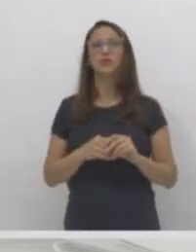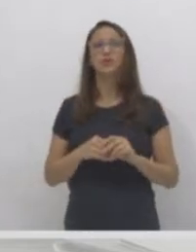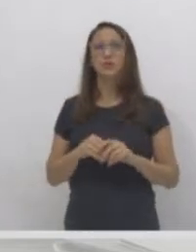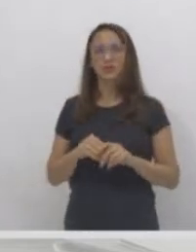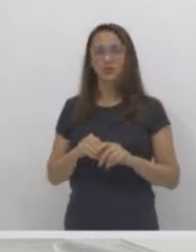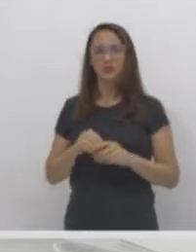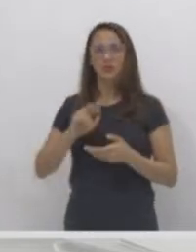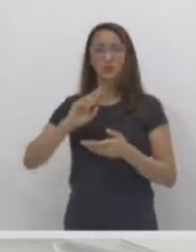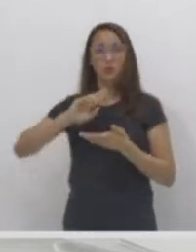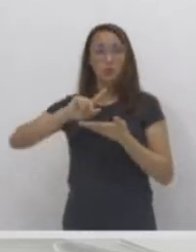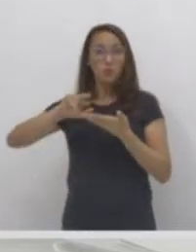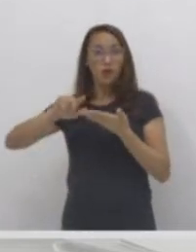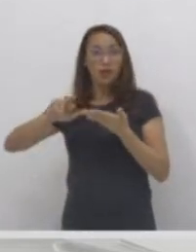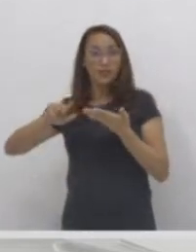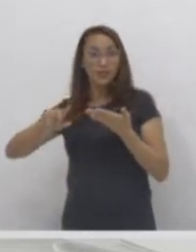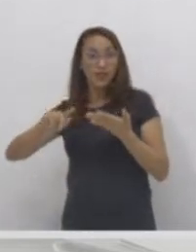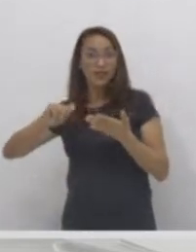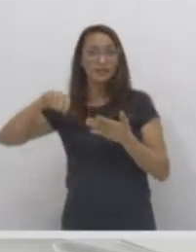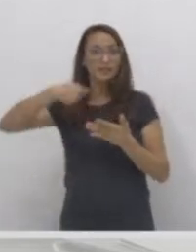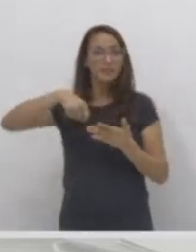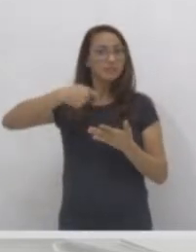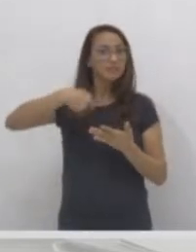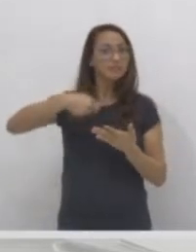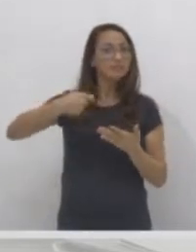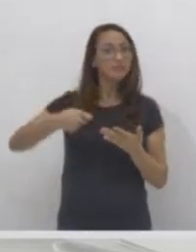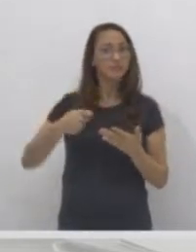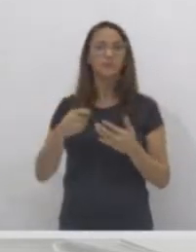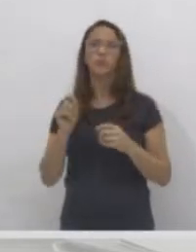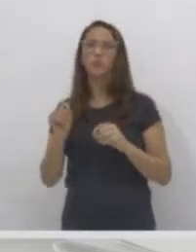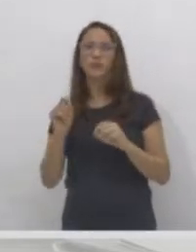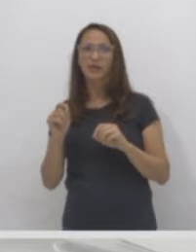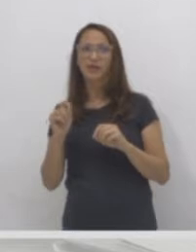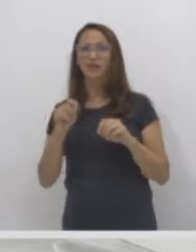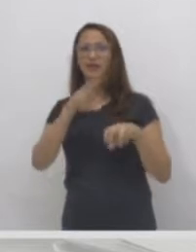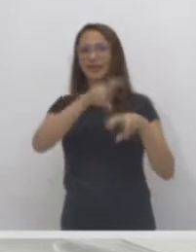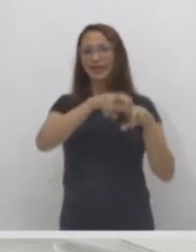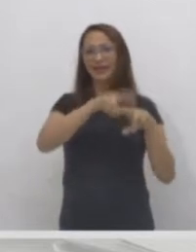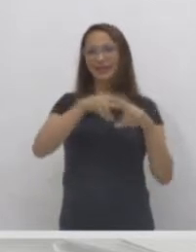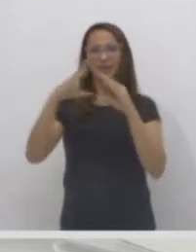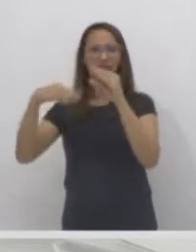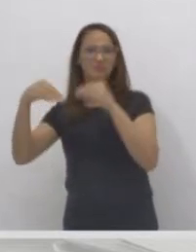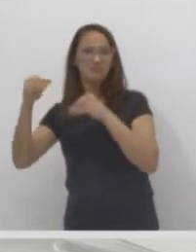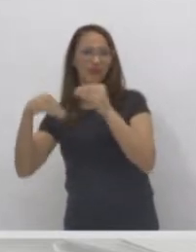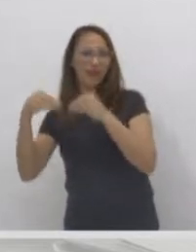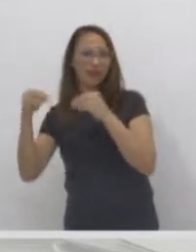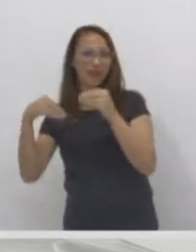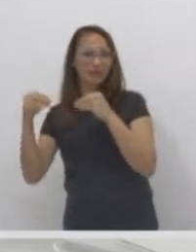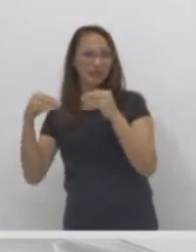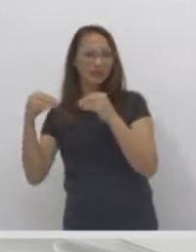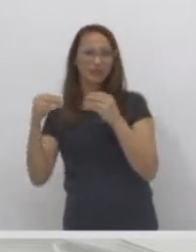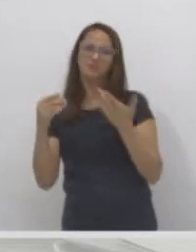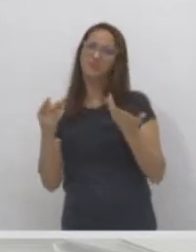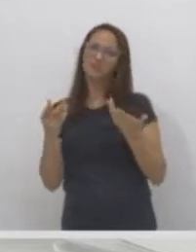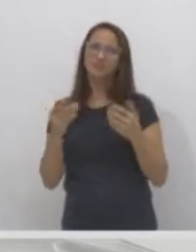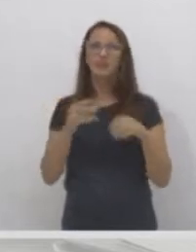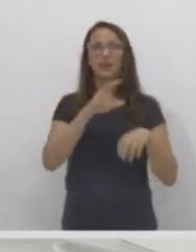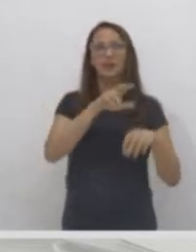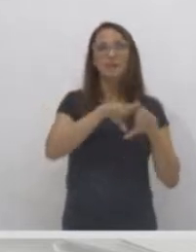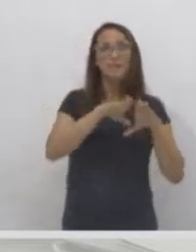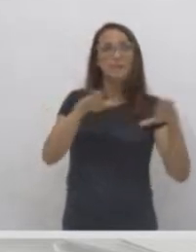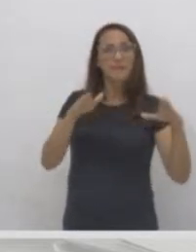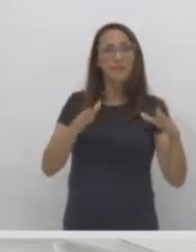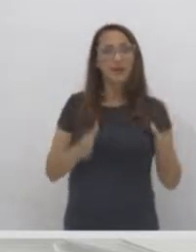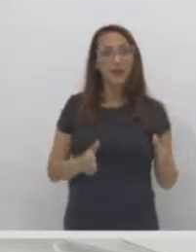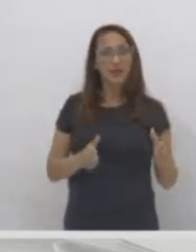substantivos. Plásticas é a primeira qualidade das cadeiras. Tá? Mesa, o que você tem em casa? Tem uma mesa nova aí?